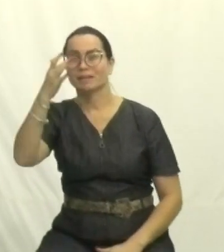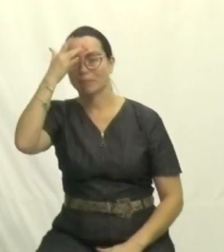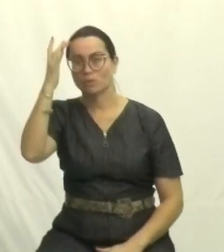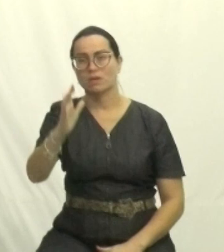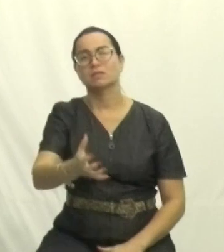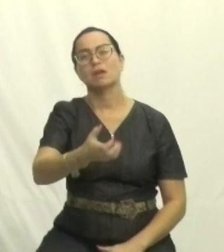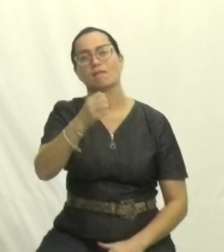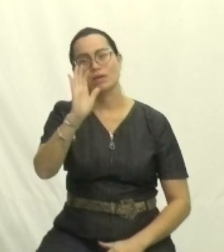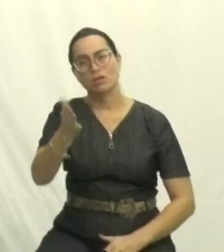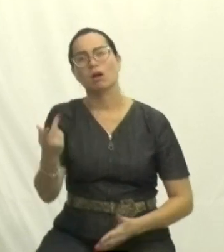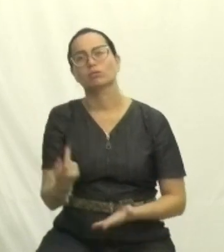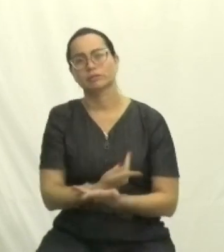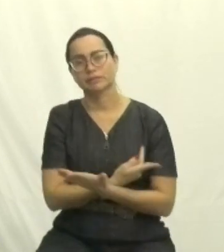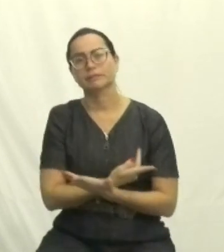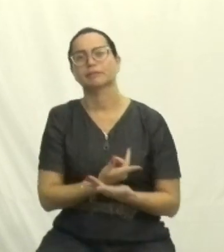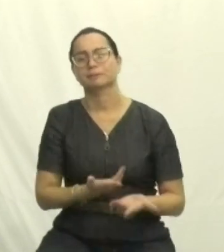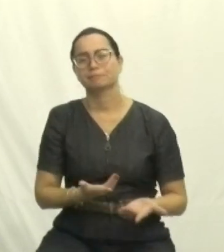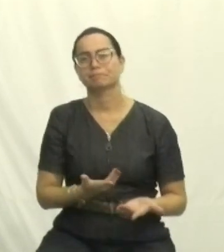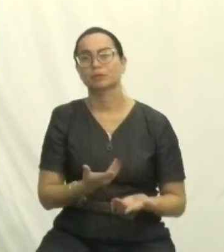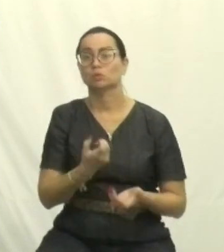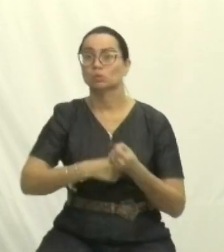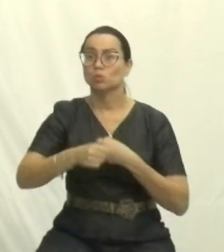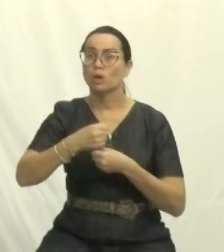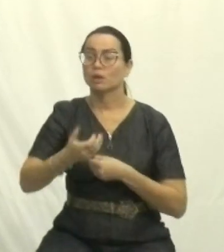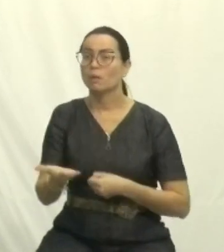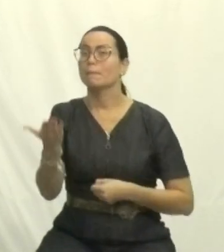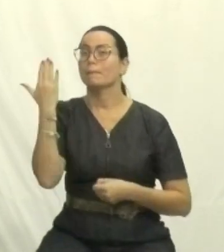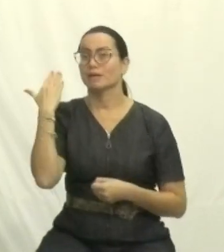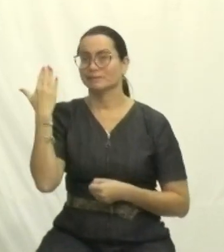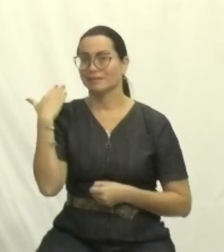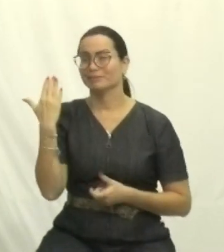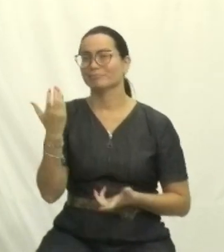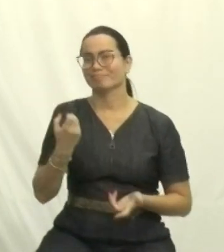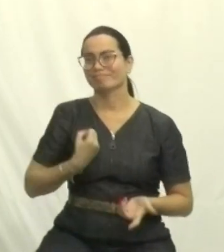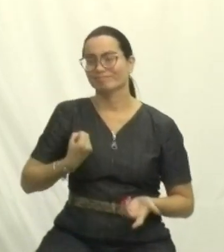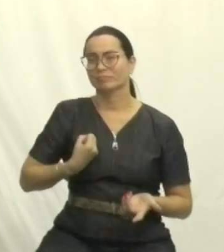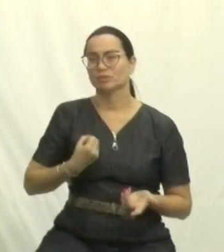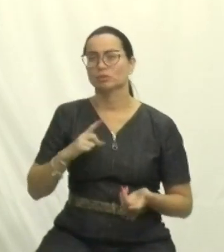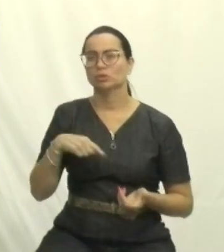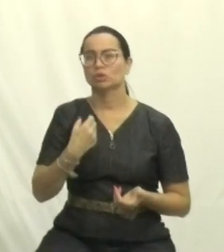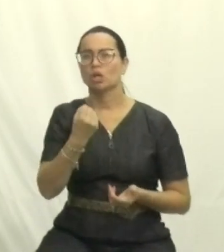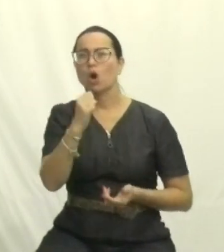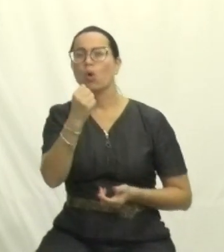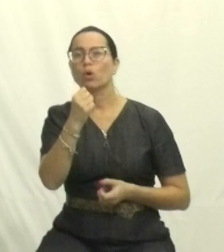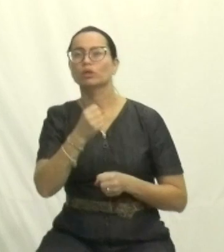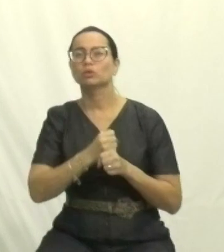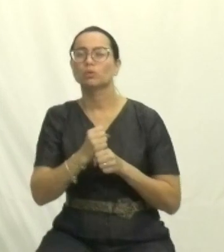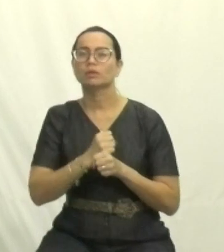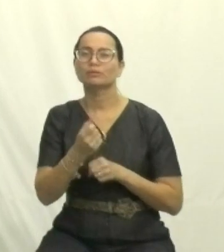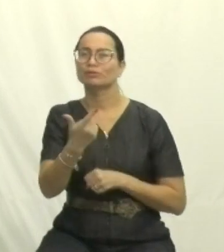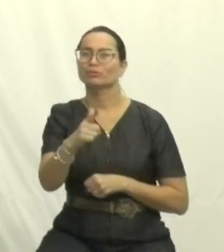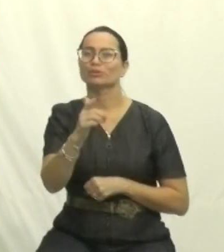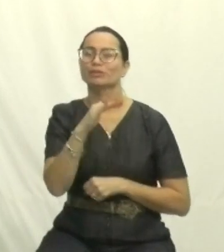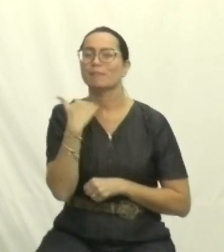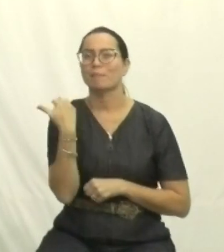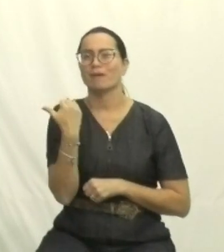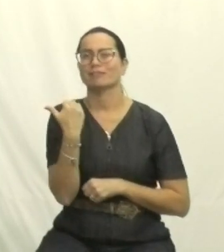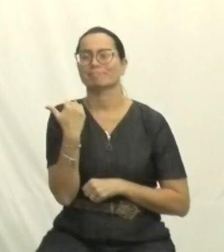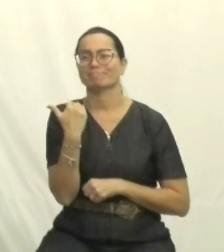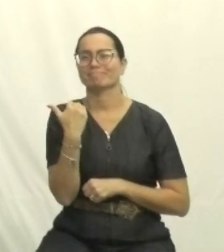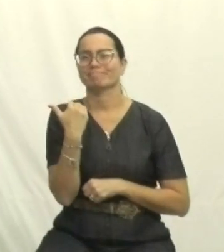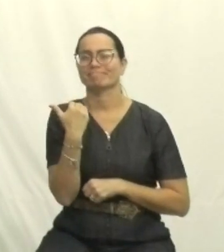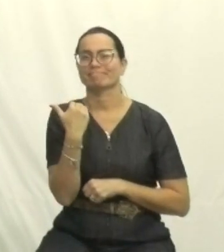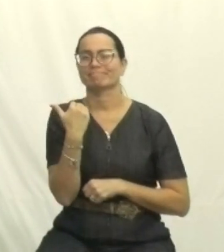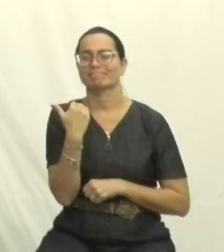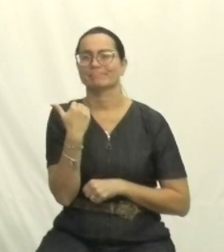E até isso, dados do ano passado, né? Nós tivemos, estávamos há 8 anos sem mortes por afogamento onde o serviço é prestado.